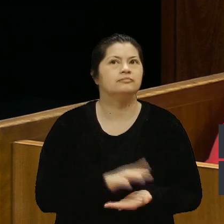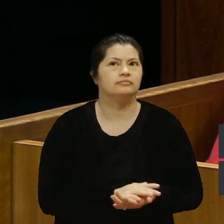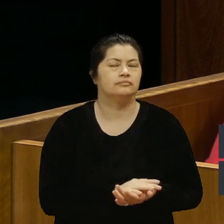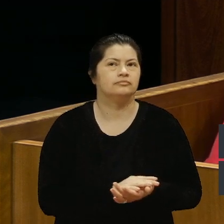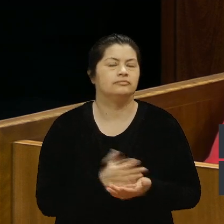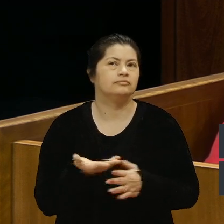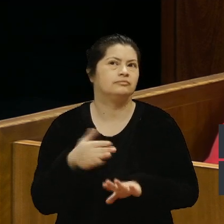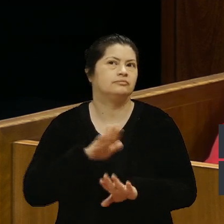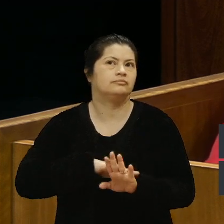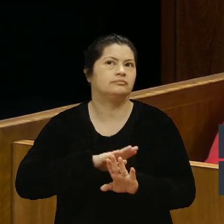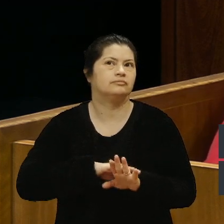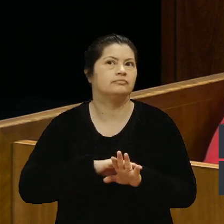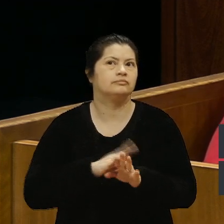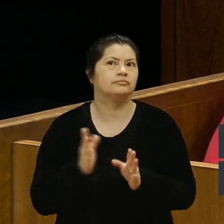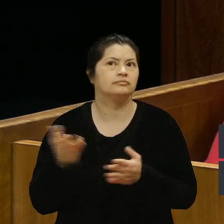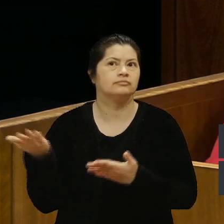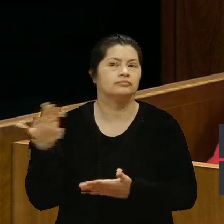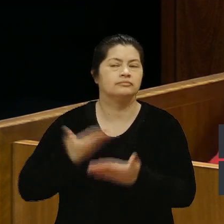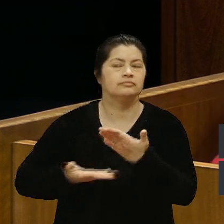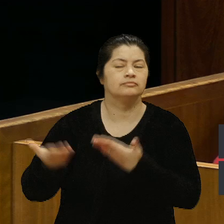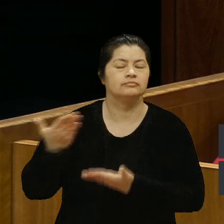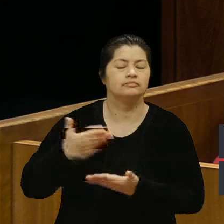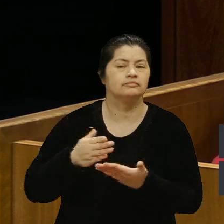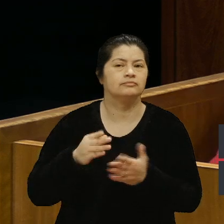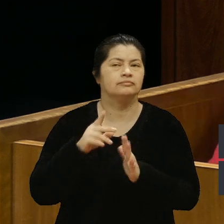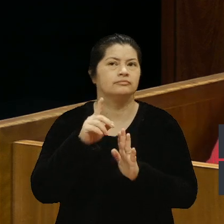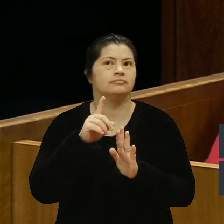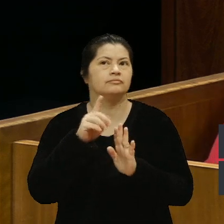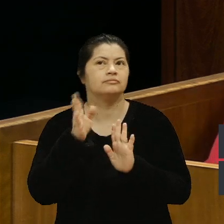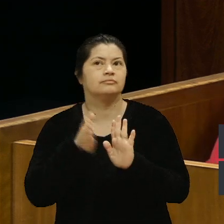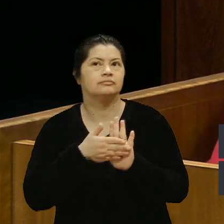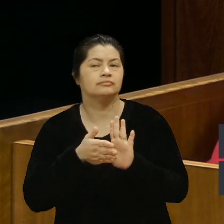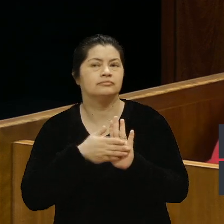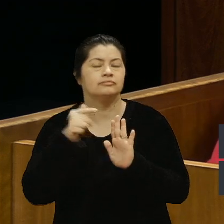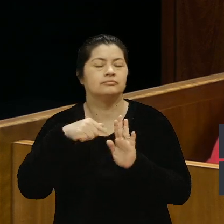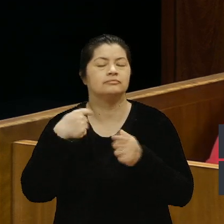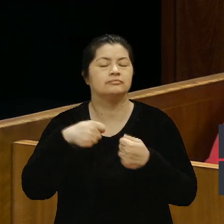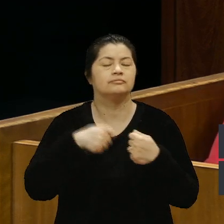mim as demandas que a gente precisa nessa cidade.